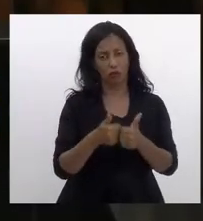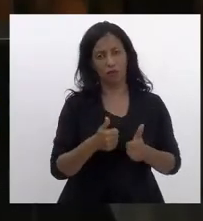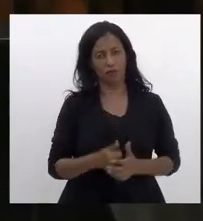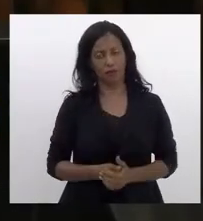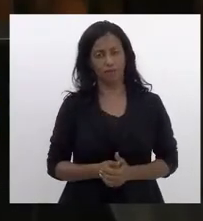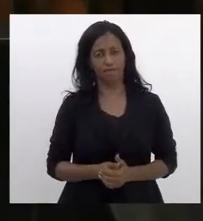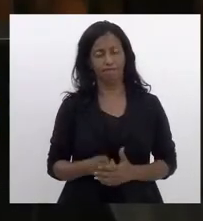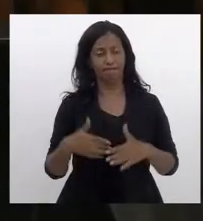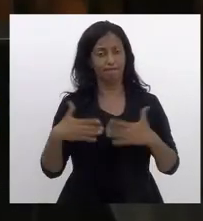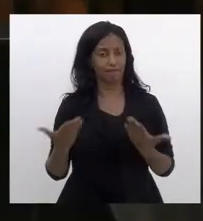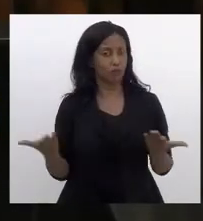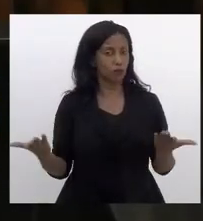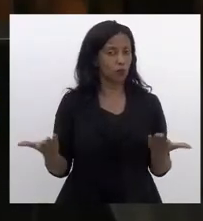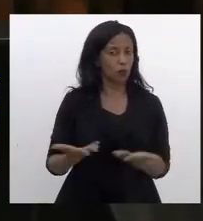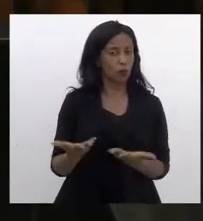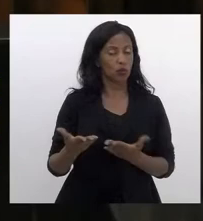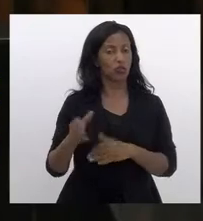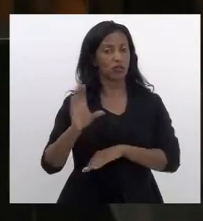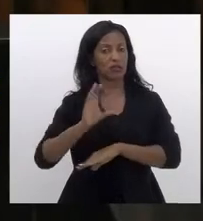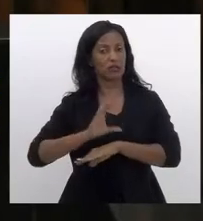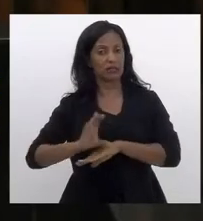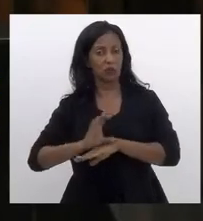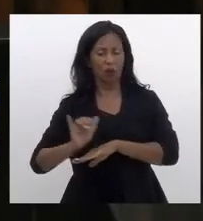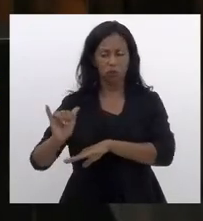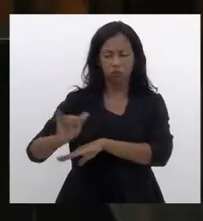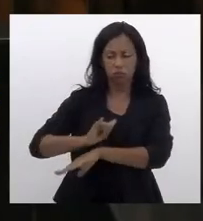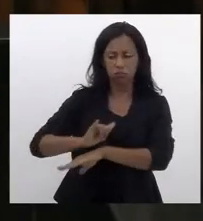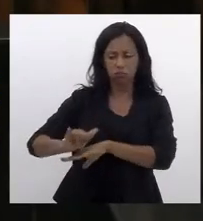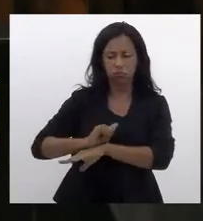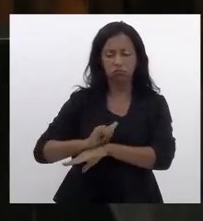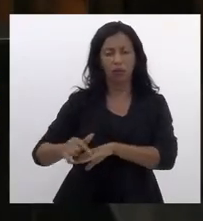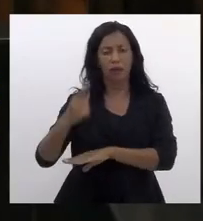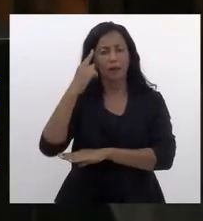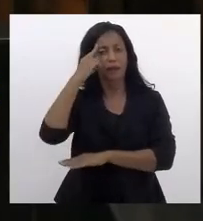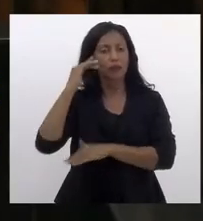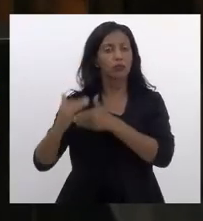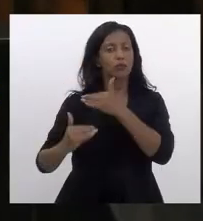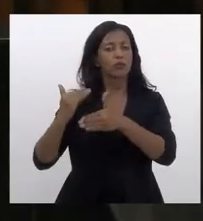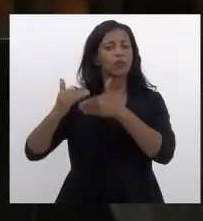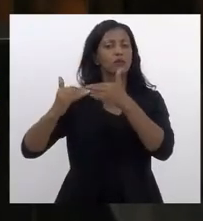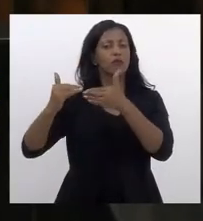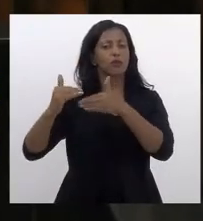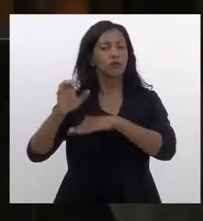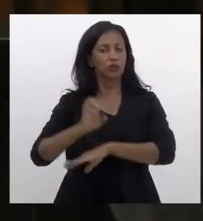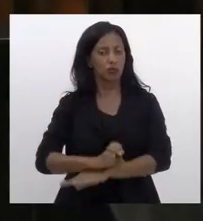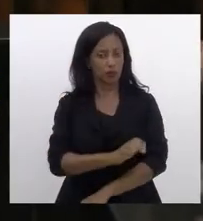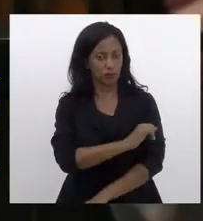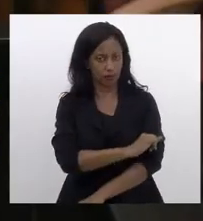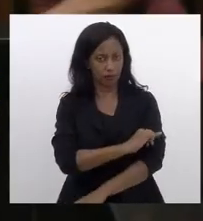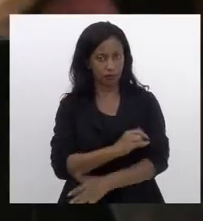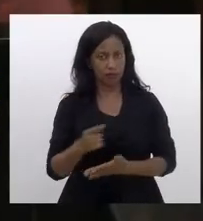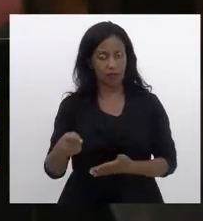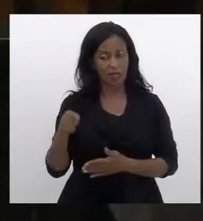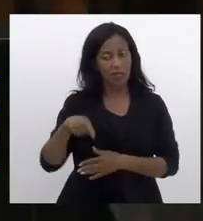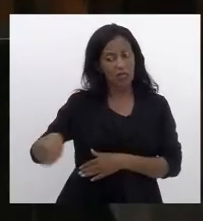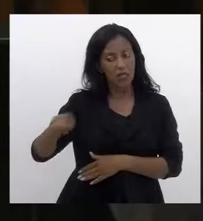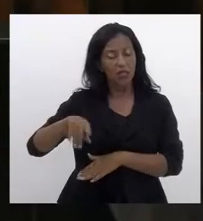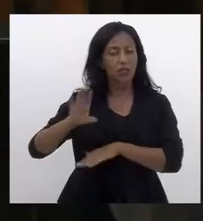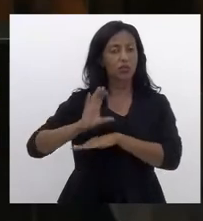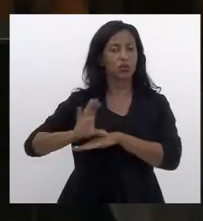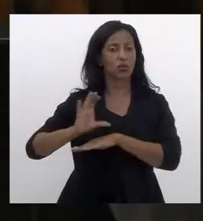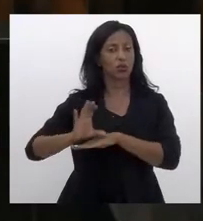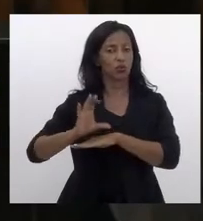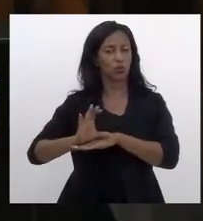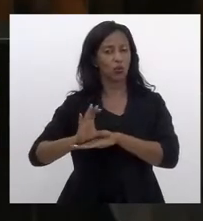Então, hoje, esses cursos, que são estratégicos, pensando inclusive o desenvolvimento do Estado do Rio de Janeiro, esses cursos têm